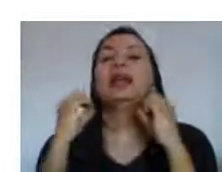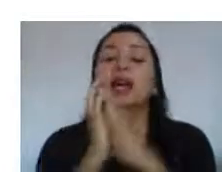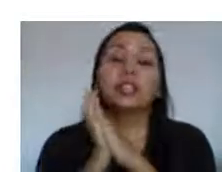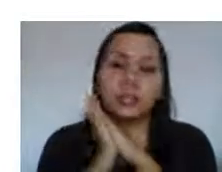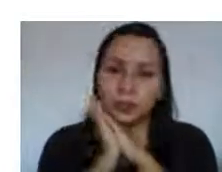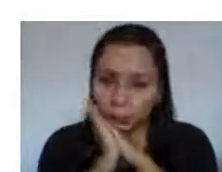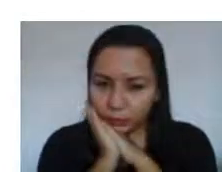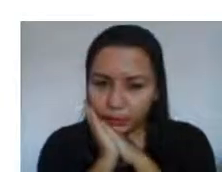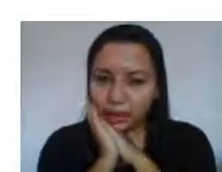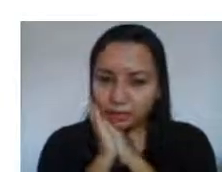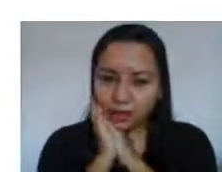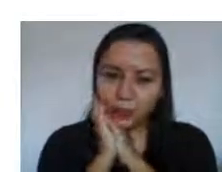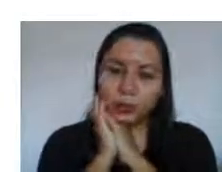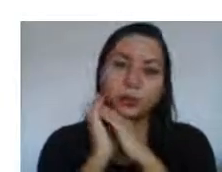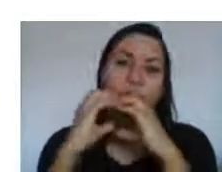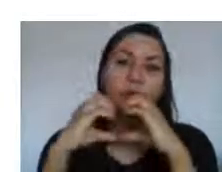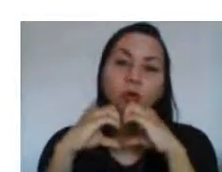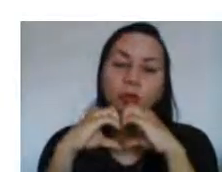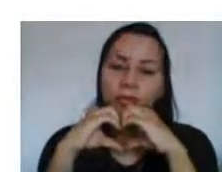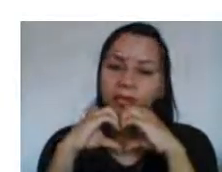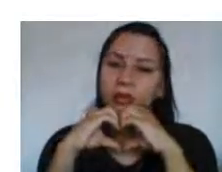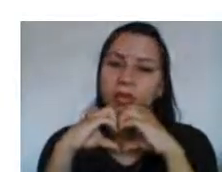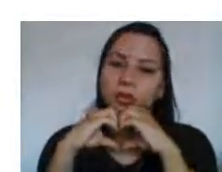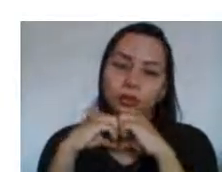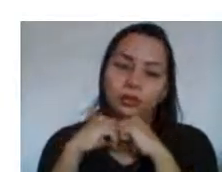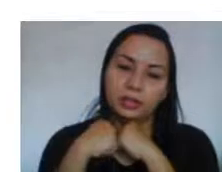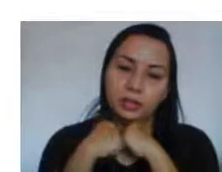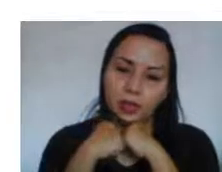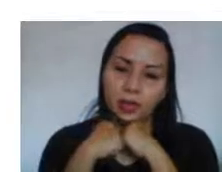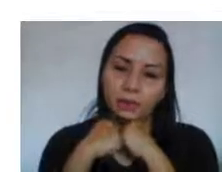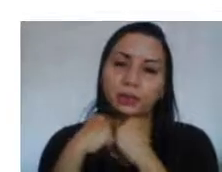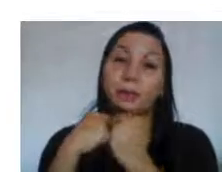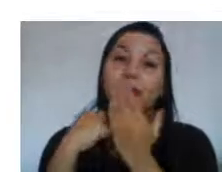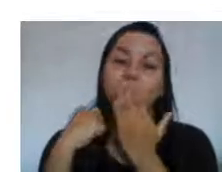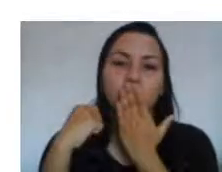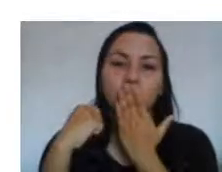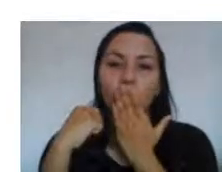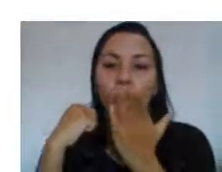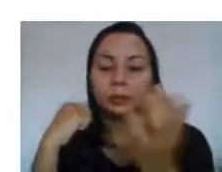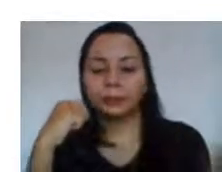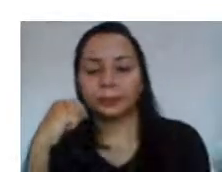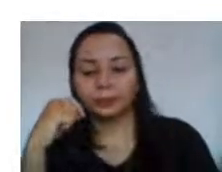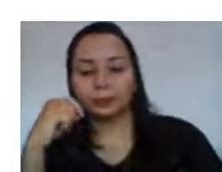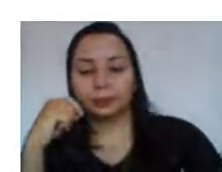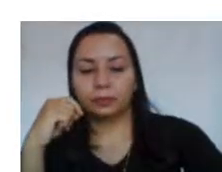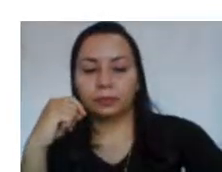E a gente se encontra até a próxima. Eu estou com muita saudade de vocês, ok? Beijos!